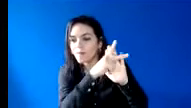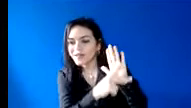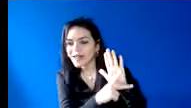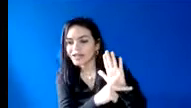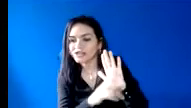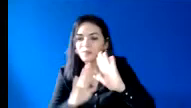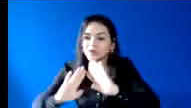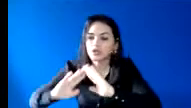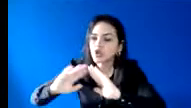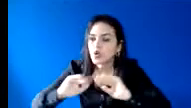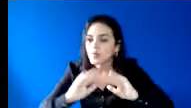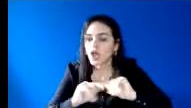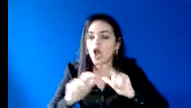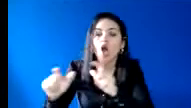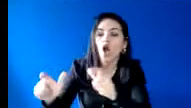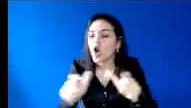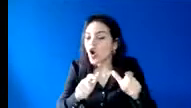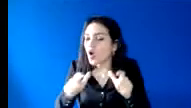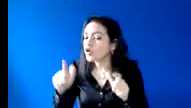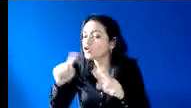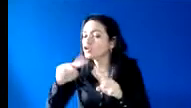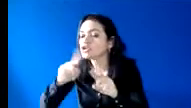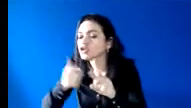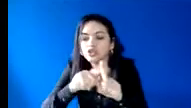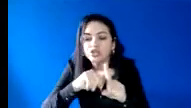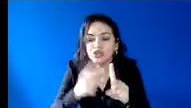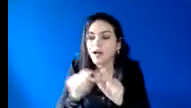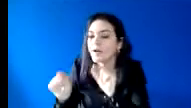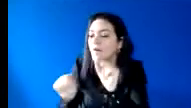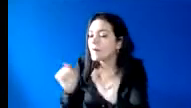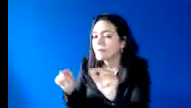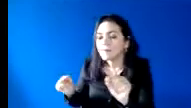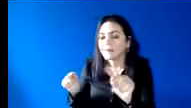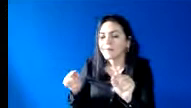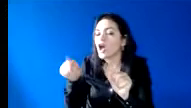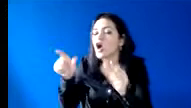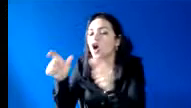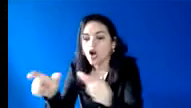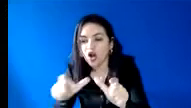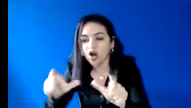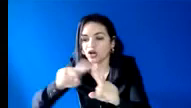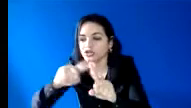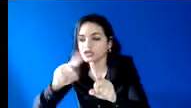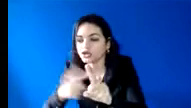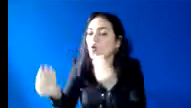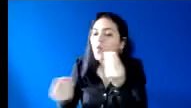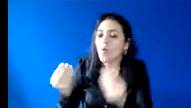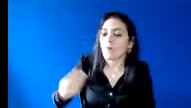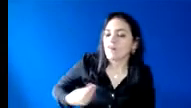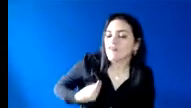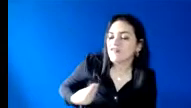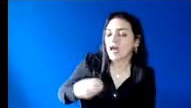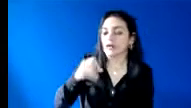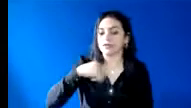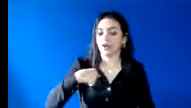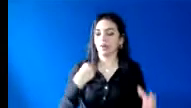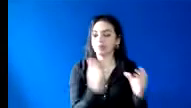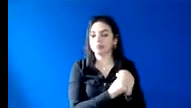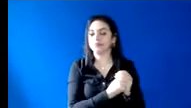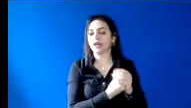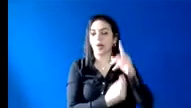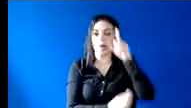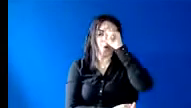saúde é saber onde estão as nossas gestantes, quem são elas, onde elas estão, como elas estão vivendo. Se eu ficar dentro do hospital, eu não vou descobrir